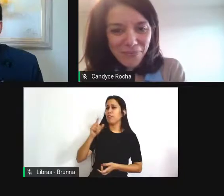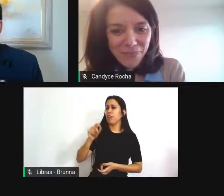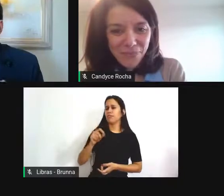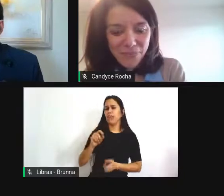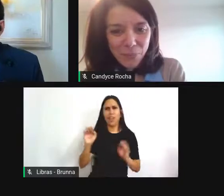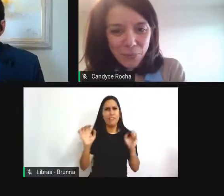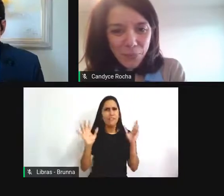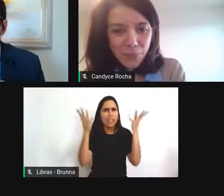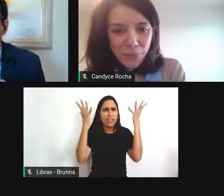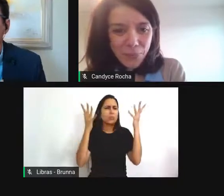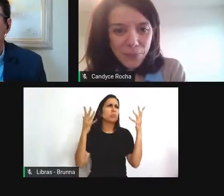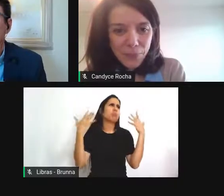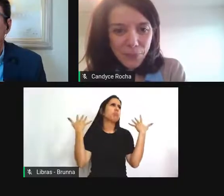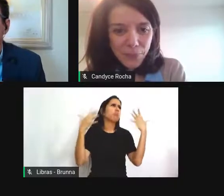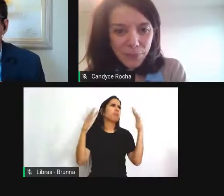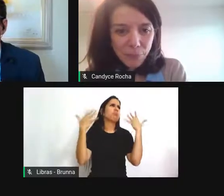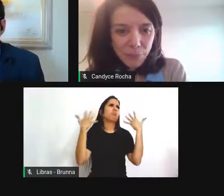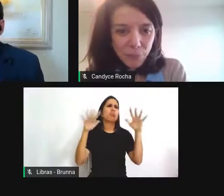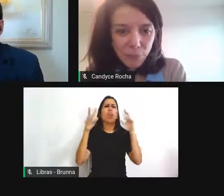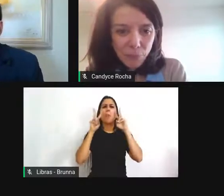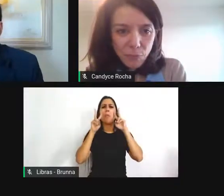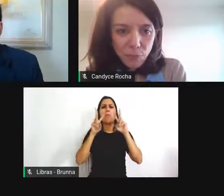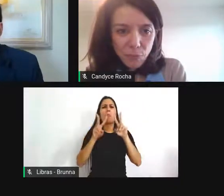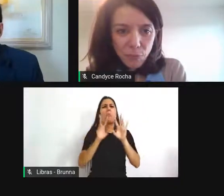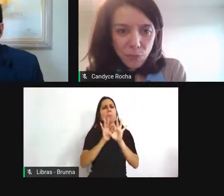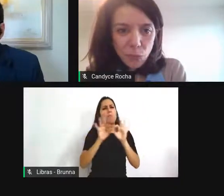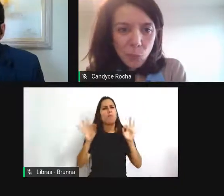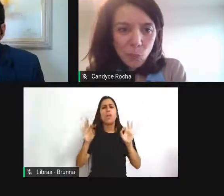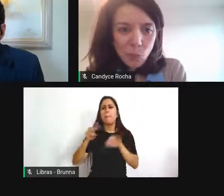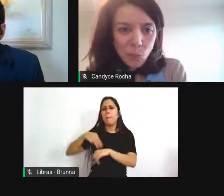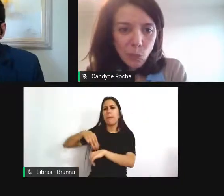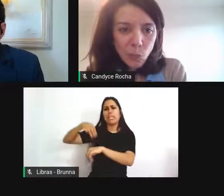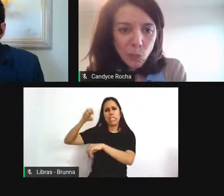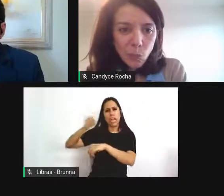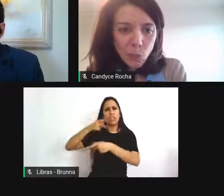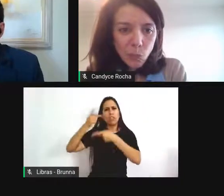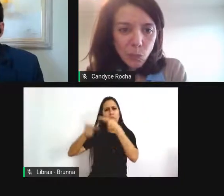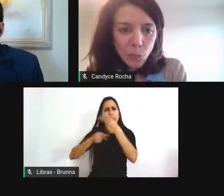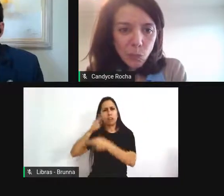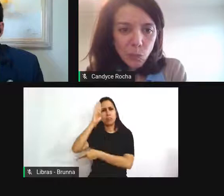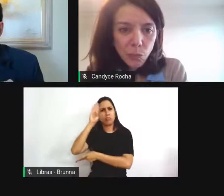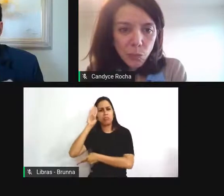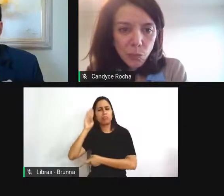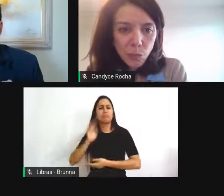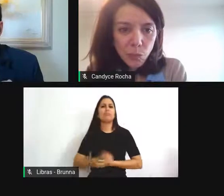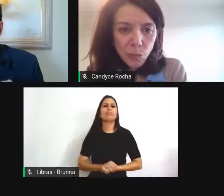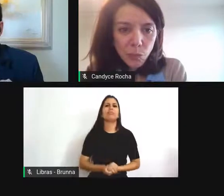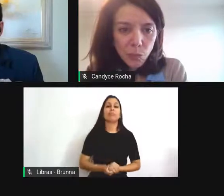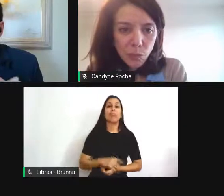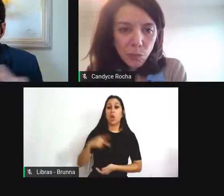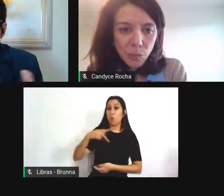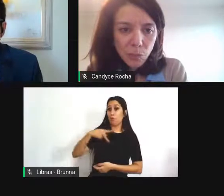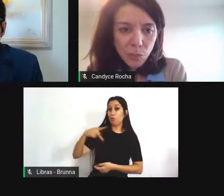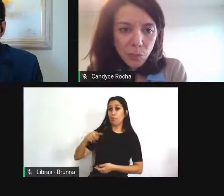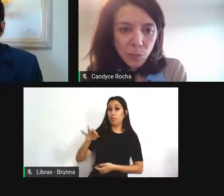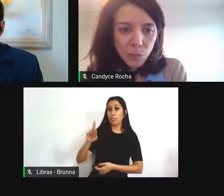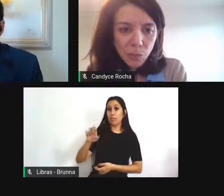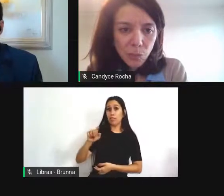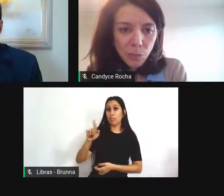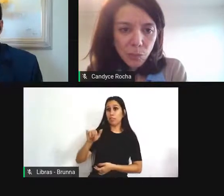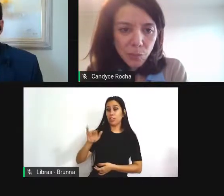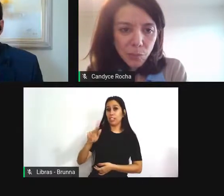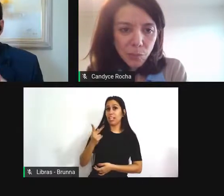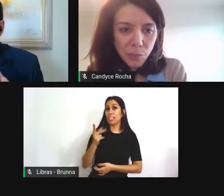muito bom ver casos de sucesso do mestrado profissional. Professora Terezinha, muito obrigado pela oportunidade. Essa é a